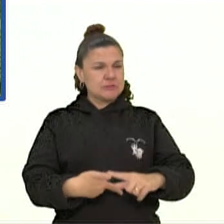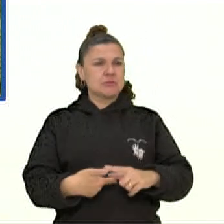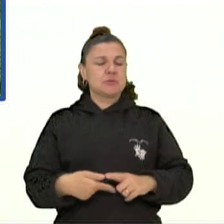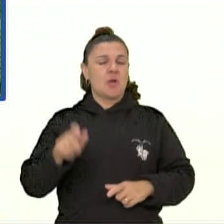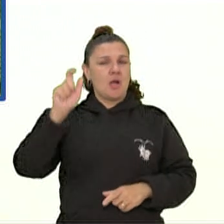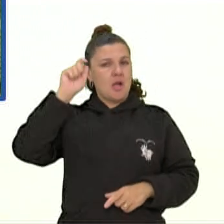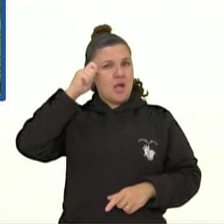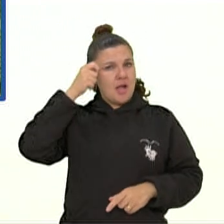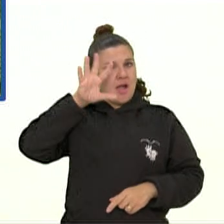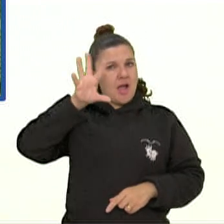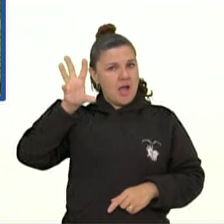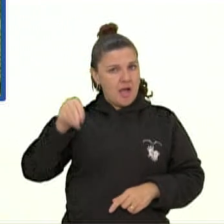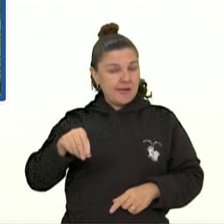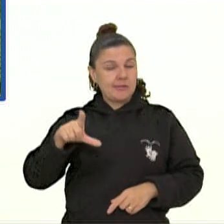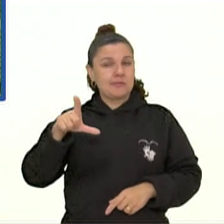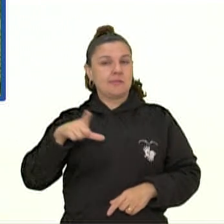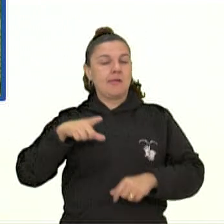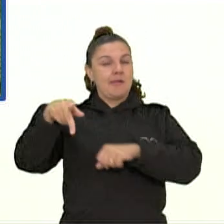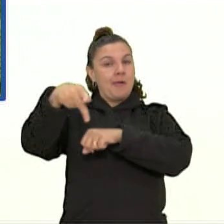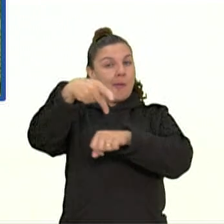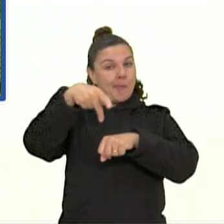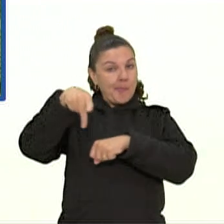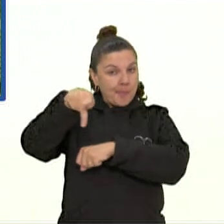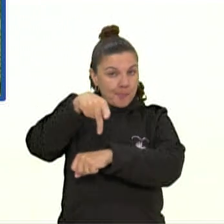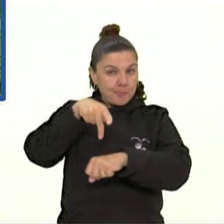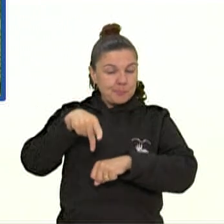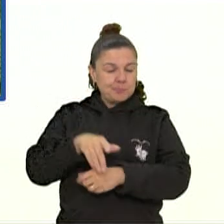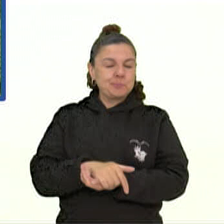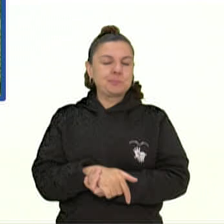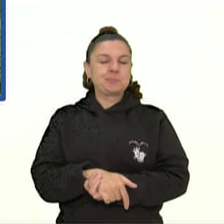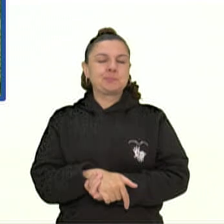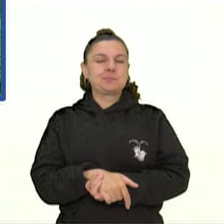A África apresenta muitos países com